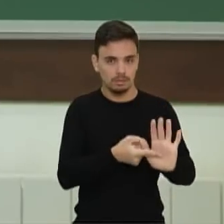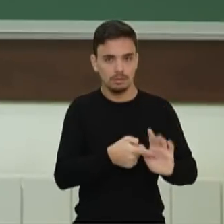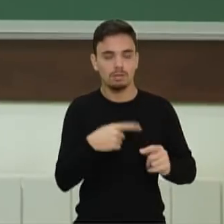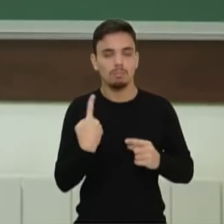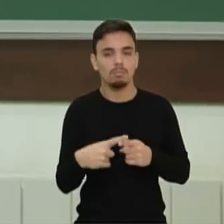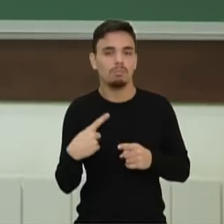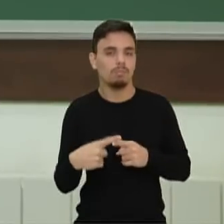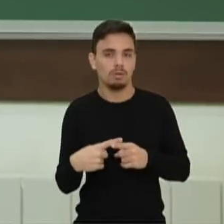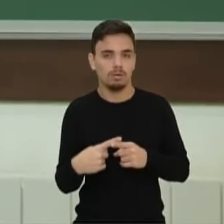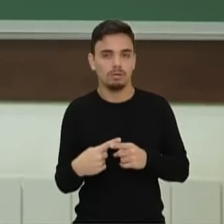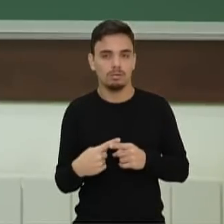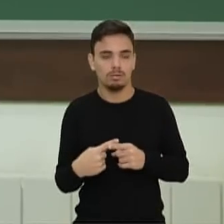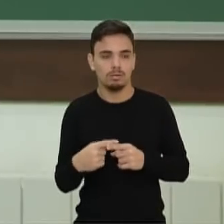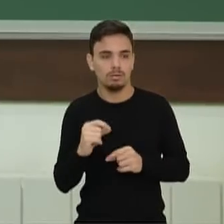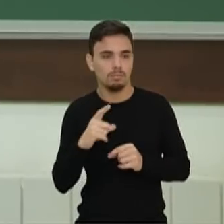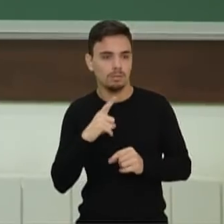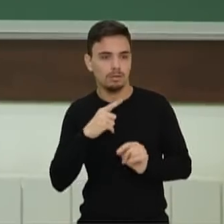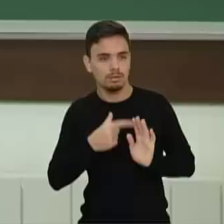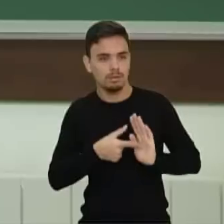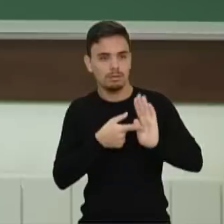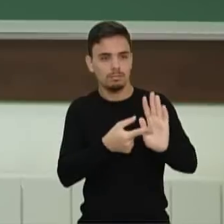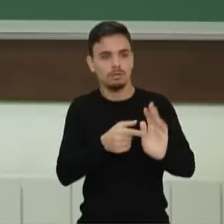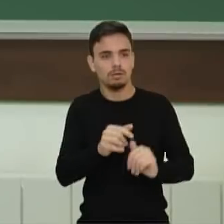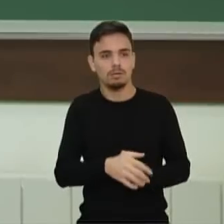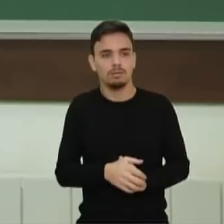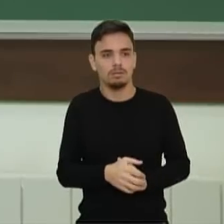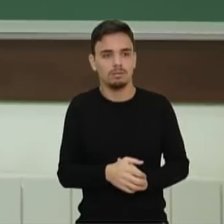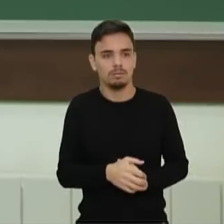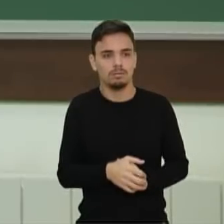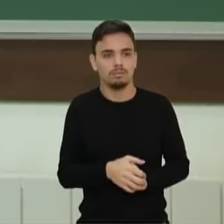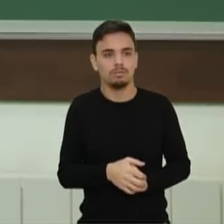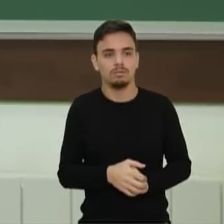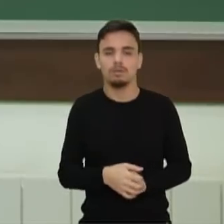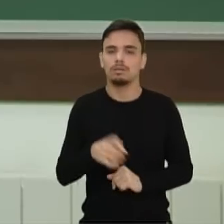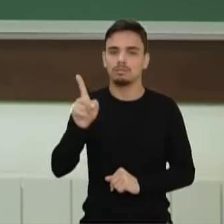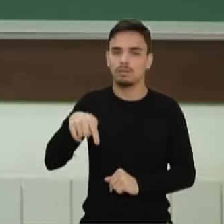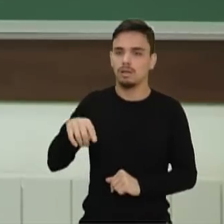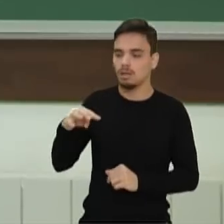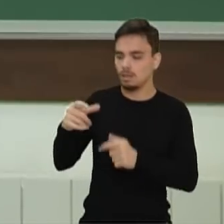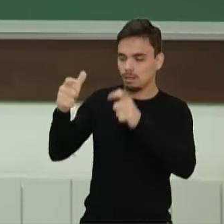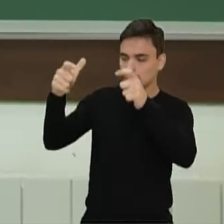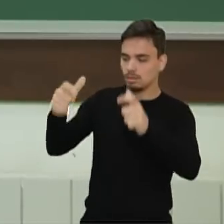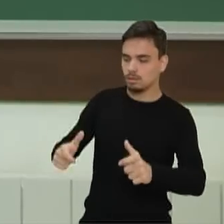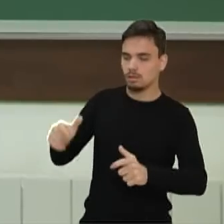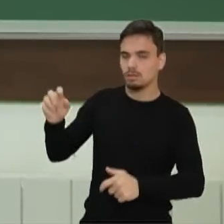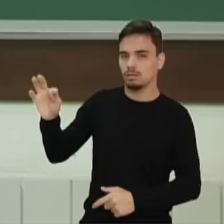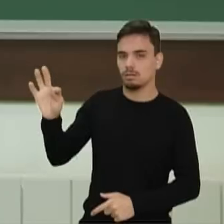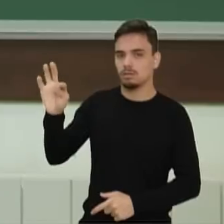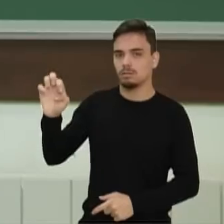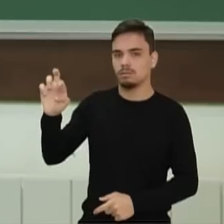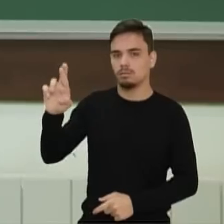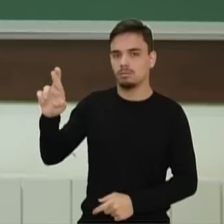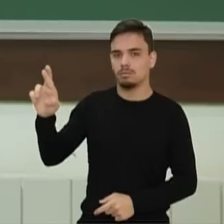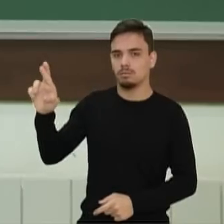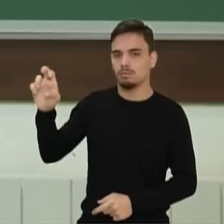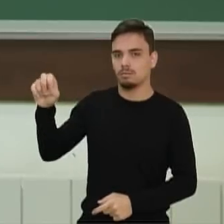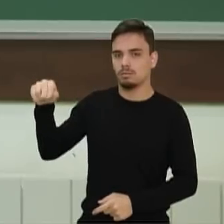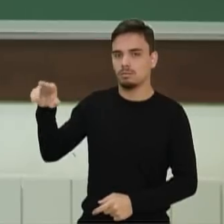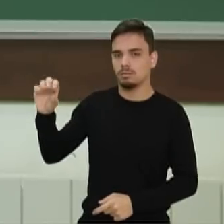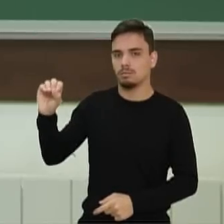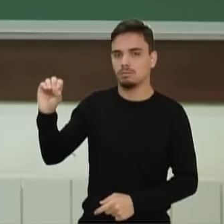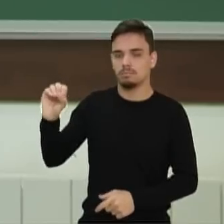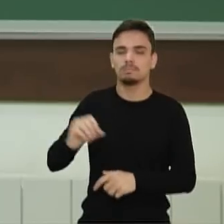que é evidenciado ali é o quê? Seria, no caso, os terrenos ali. Se tivesse na ativa,